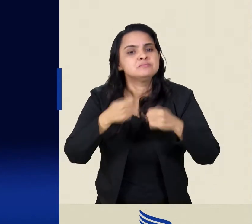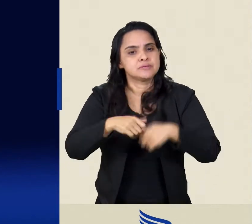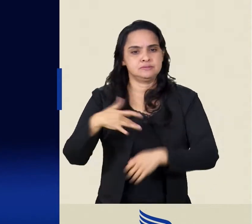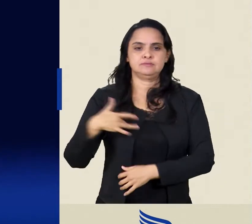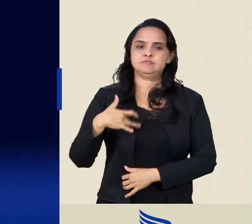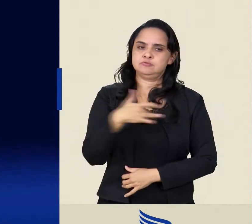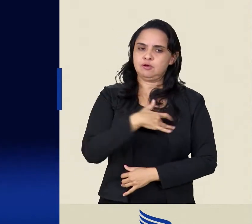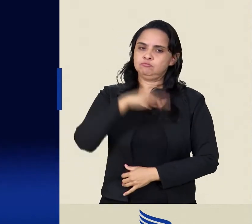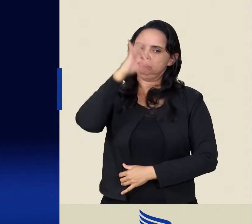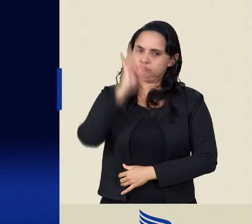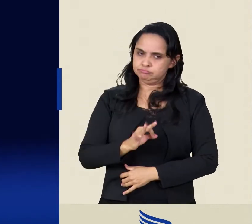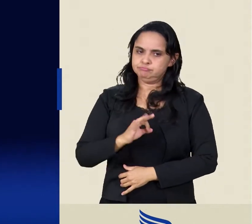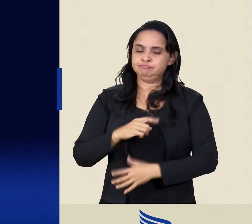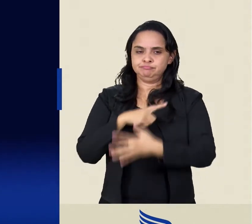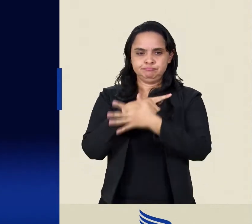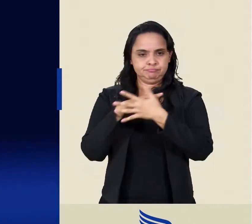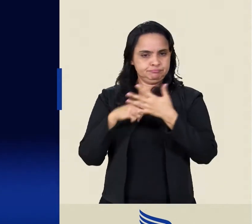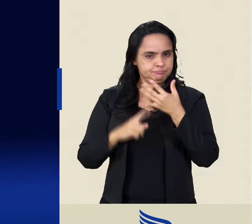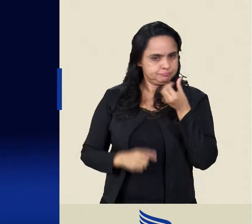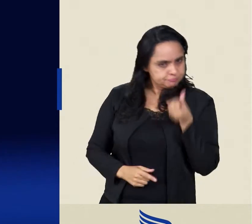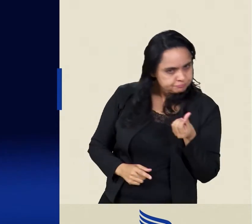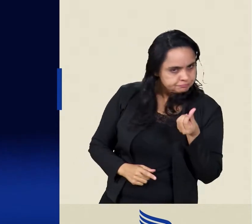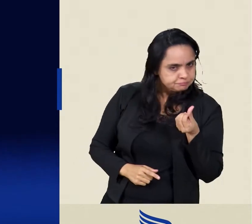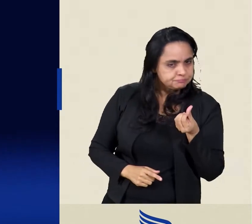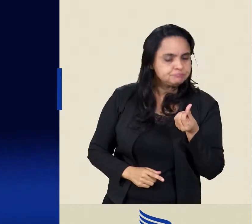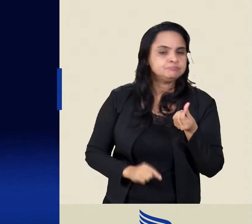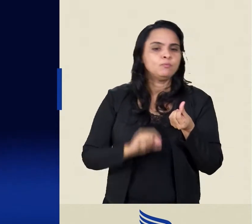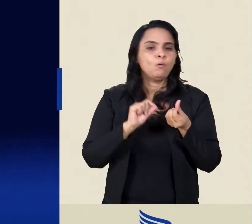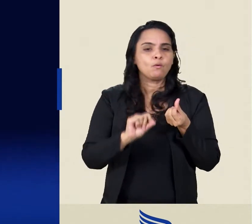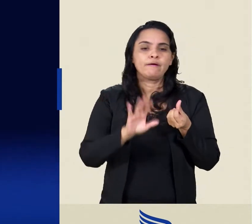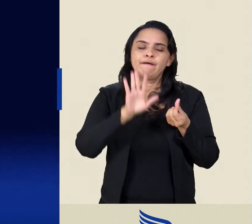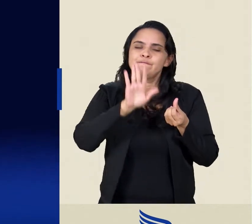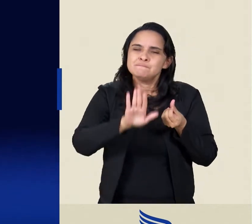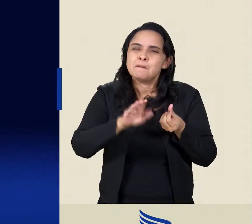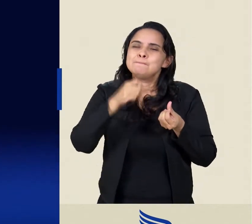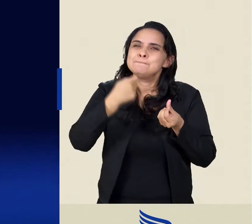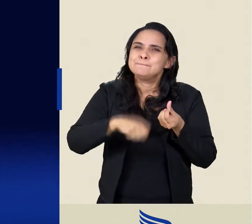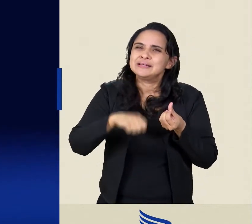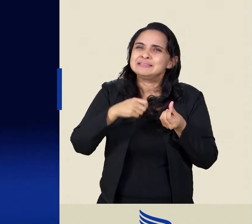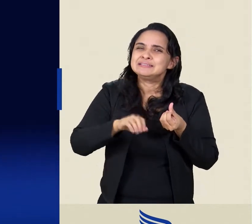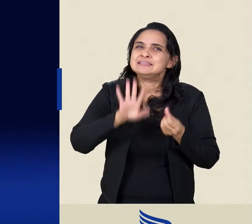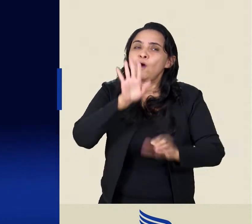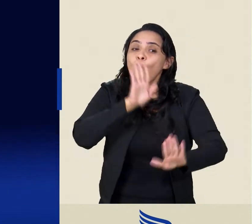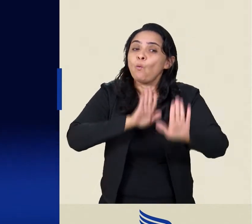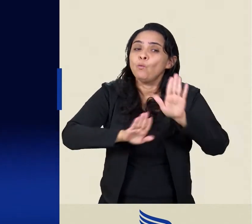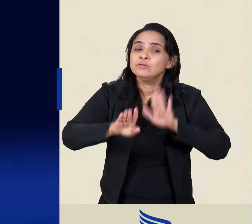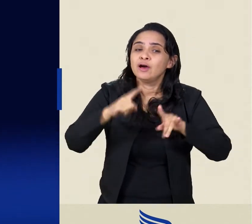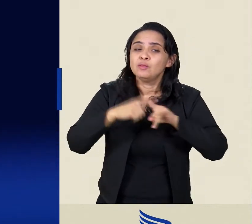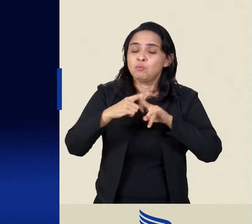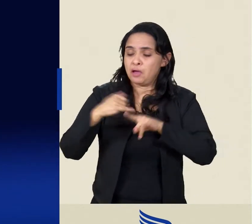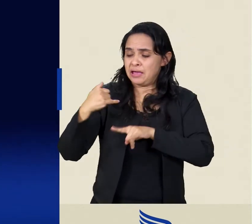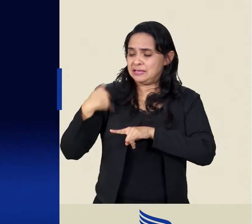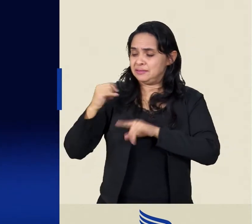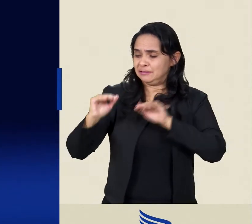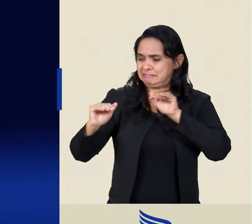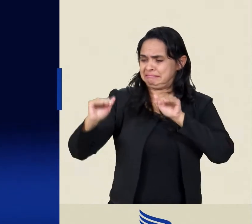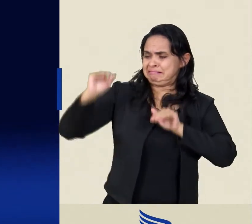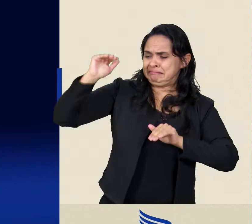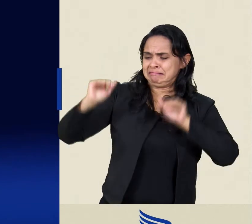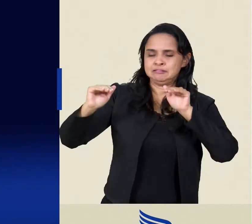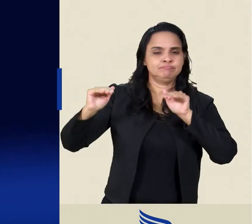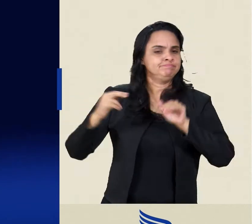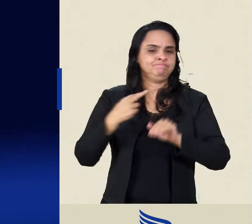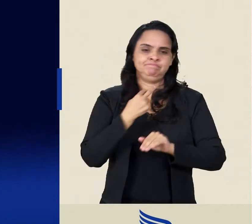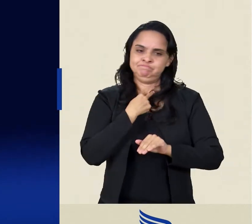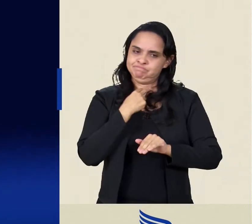saúde. Sexto, não é ideal ter grande diferença de idade. Sétimo,